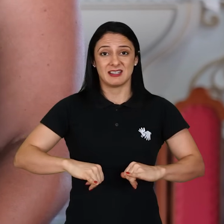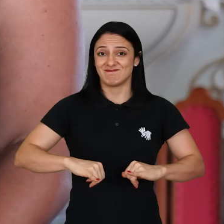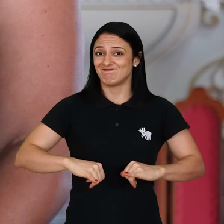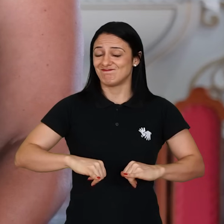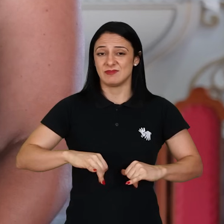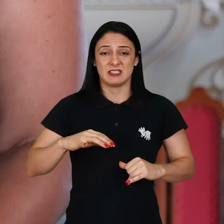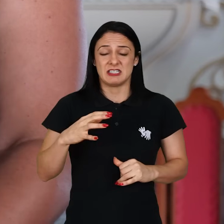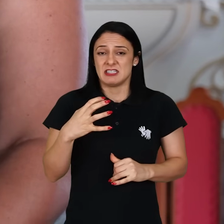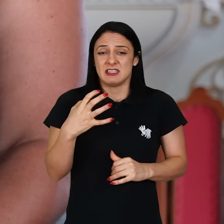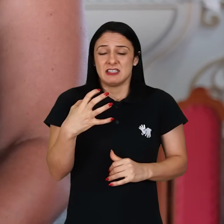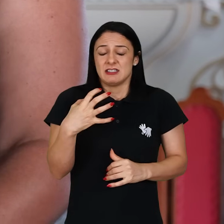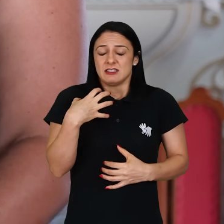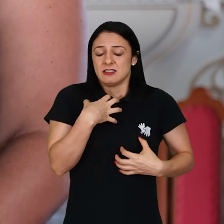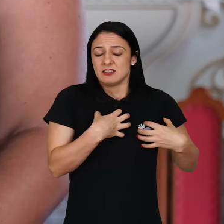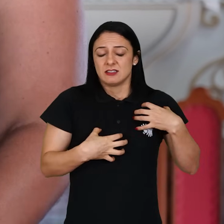eu só tinha vontade de